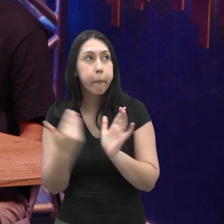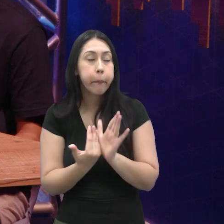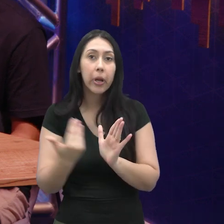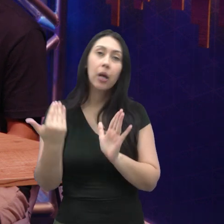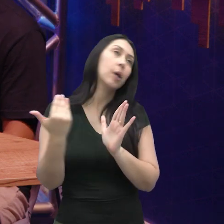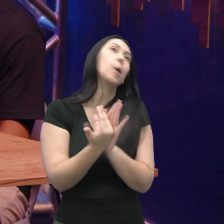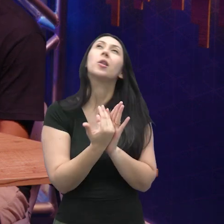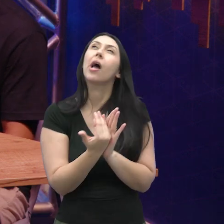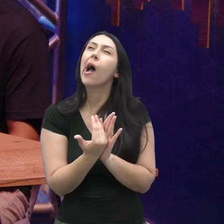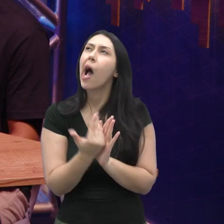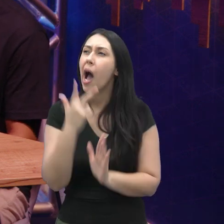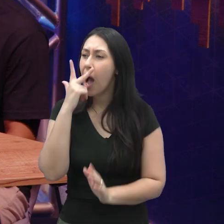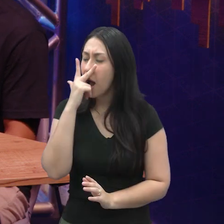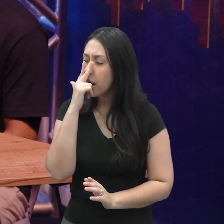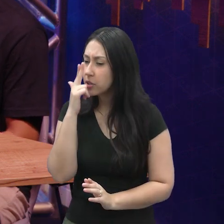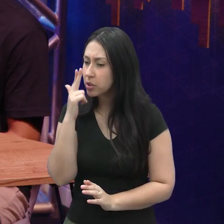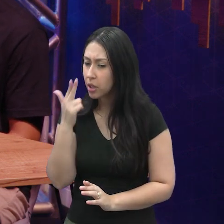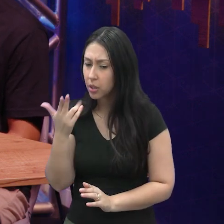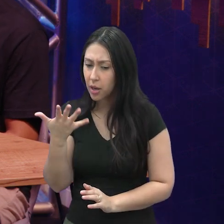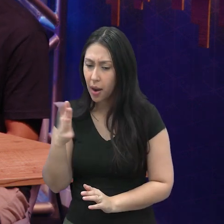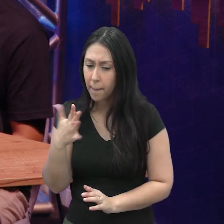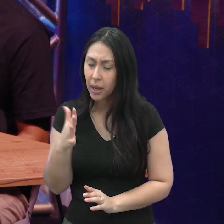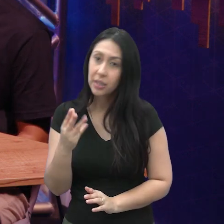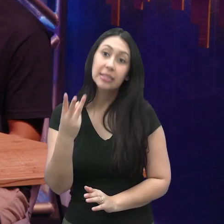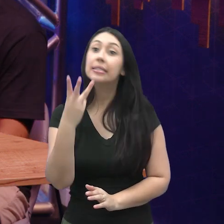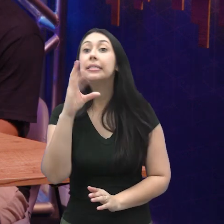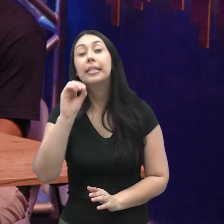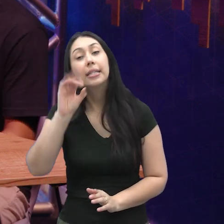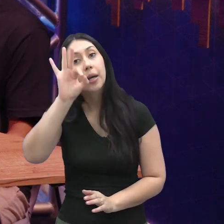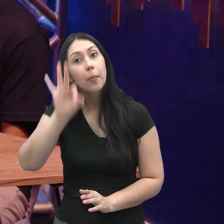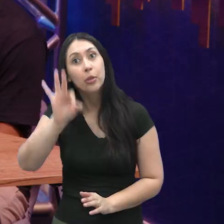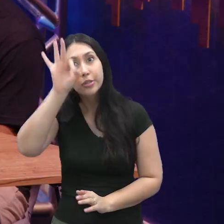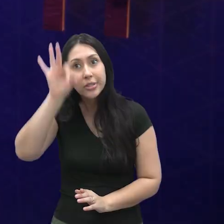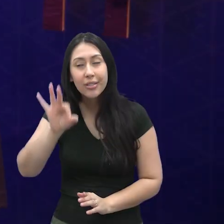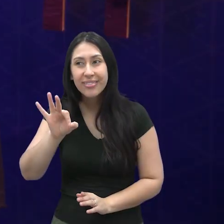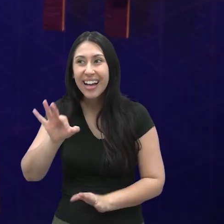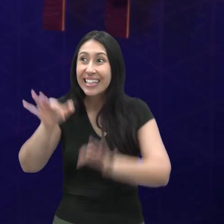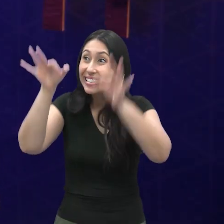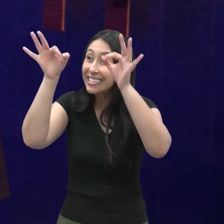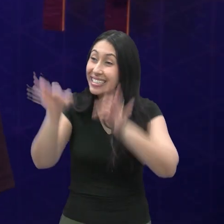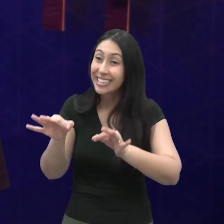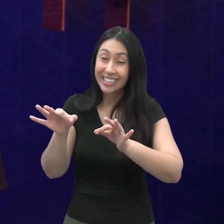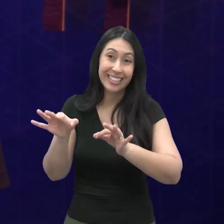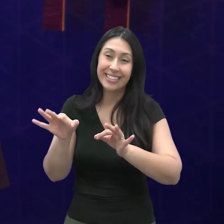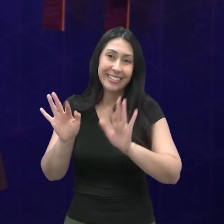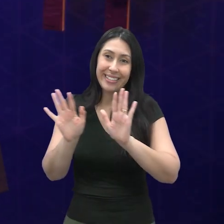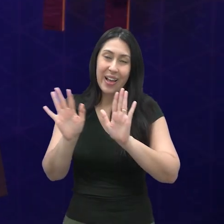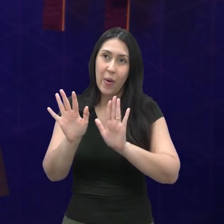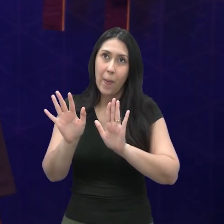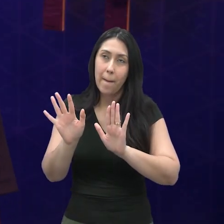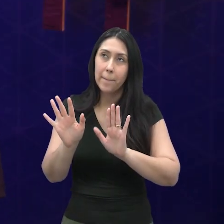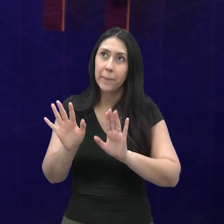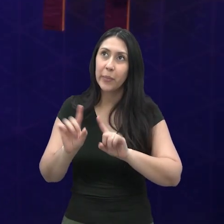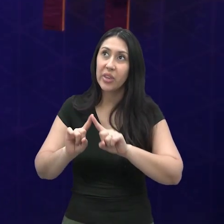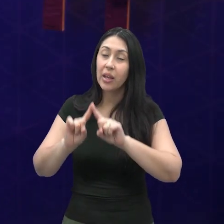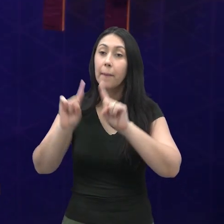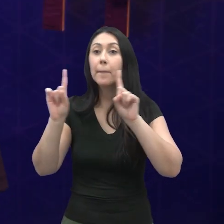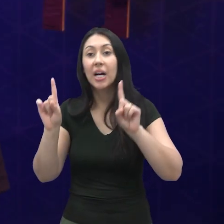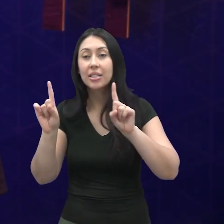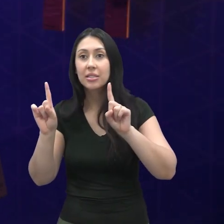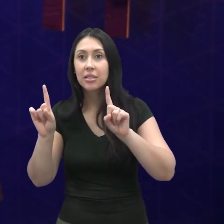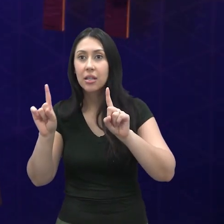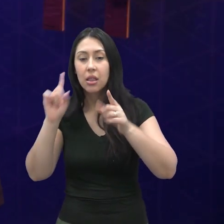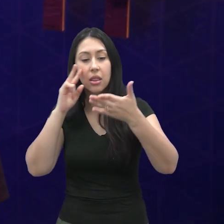Tipo assim, se não me engano, tá em torno de 30%. Eu não vou cravar esse número aqui, mas